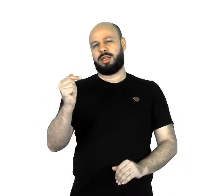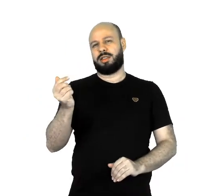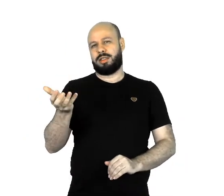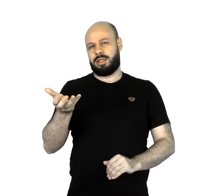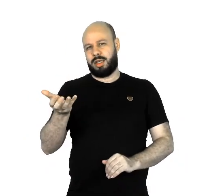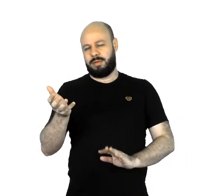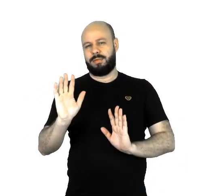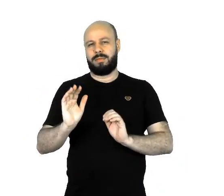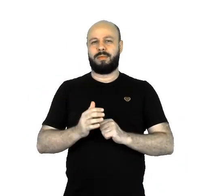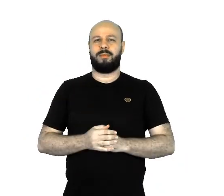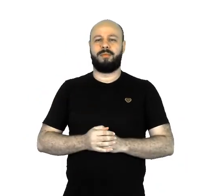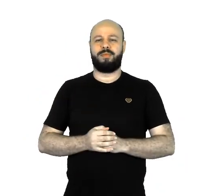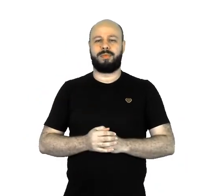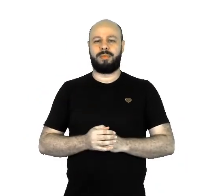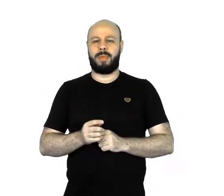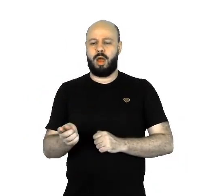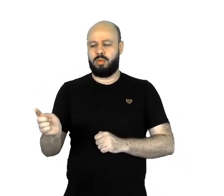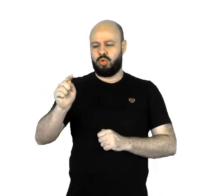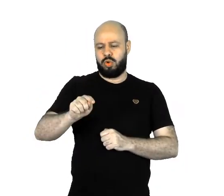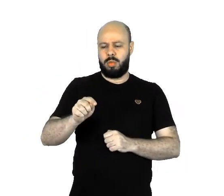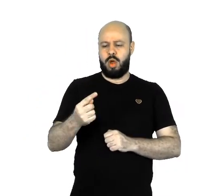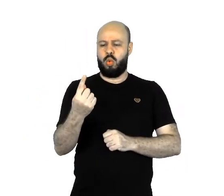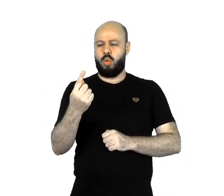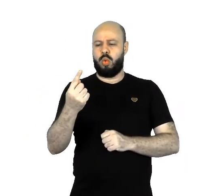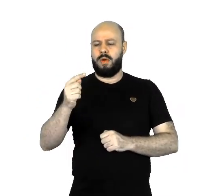R$ 1,07. Segundo mais caro,